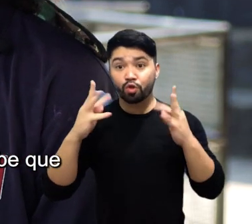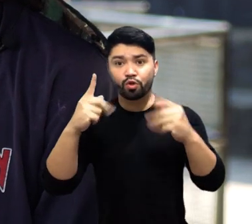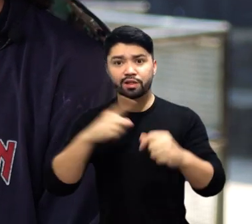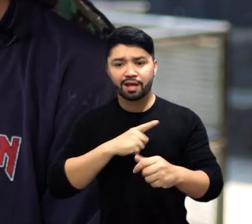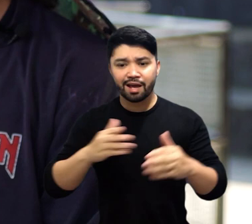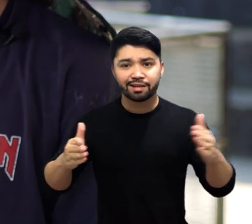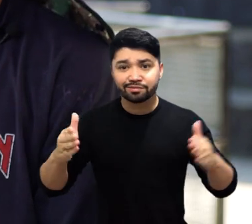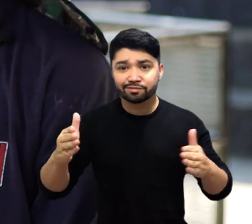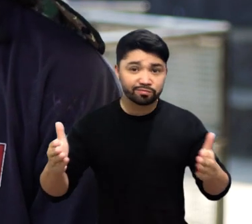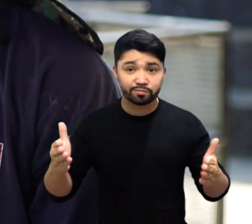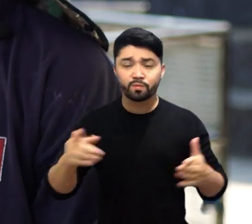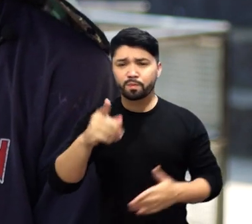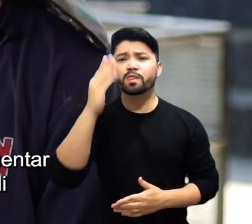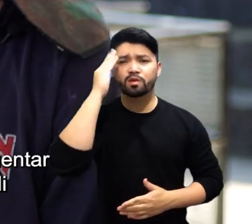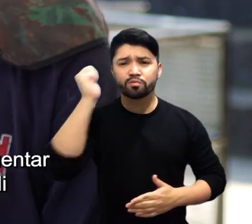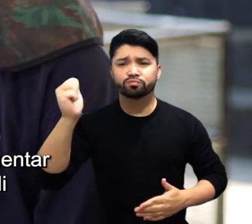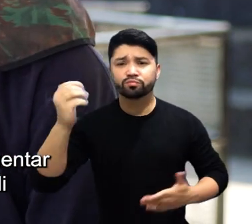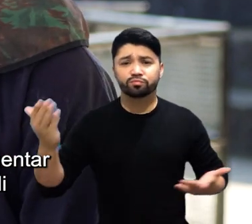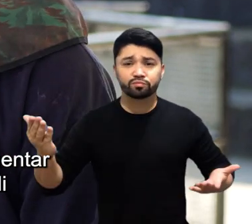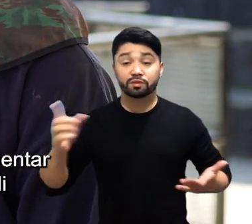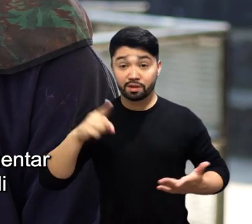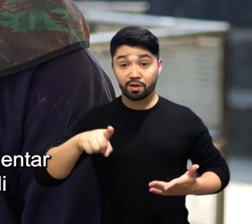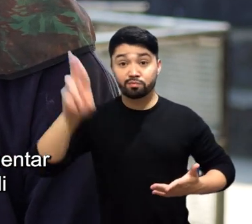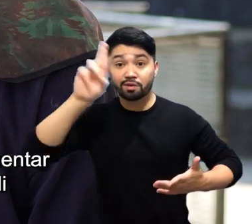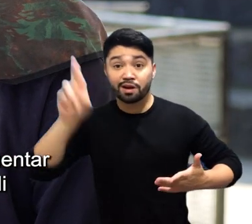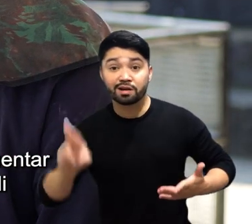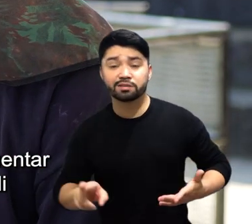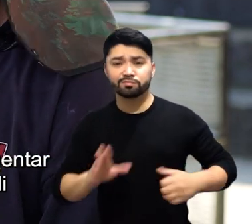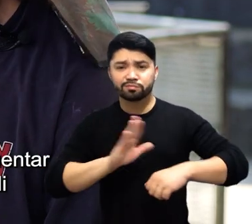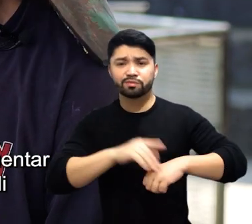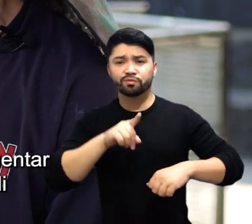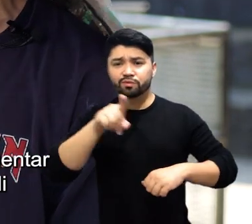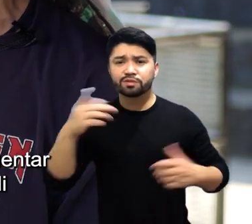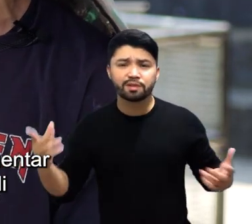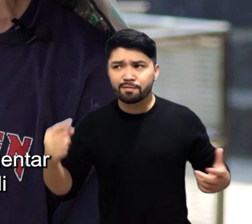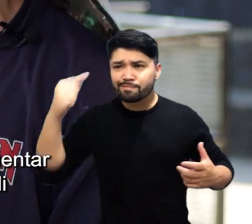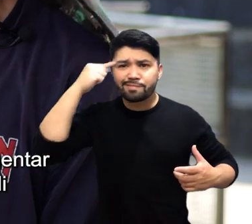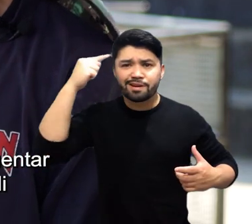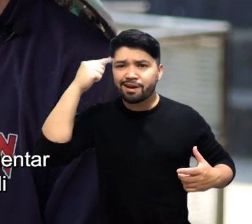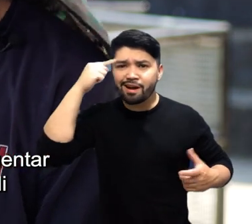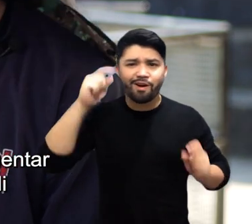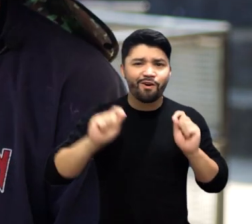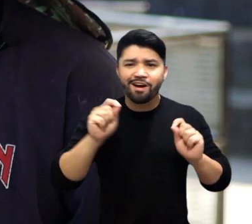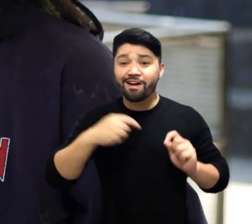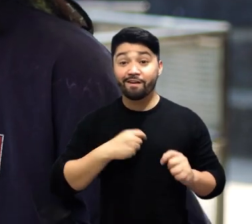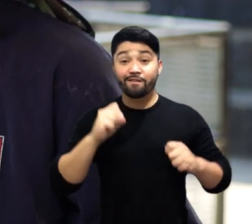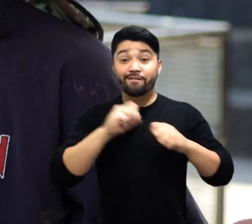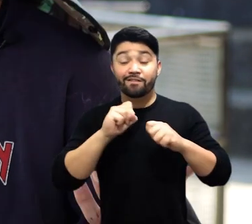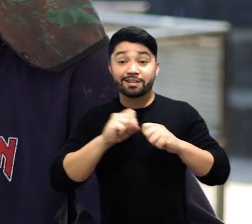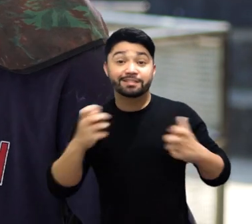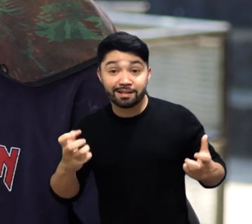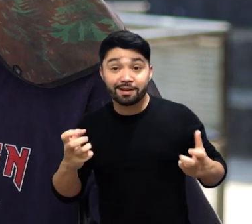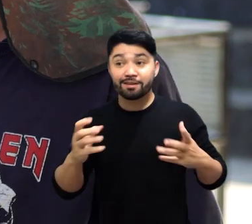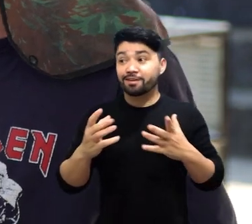ali. Você sabe. Então é um motivo a mais para você até esquentar a cuca e pensar o que eu vou fazer ali que possa tipo,